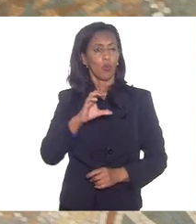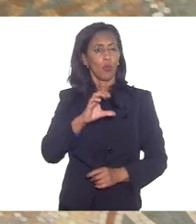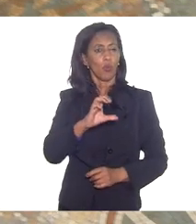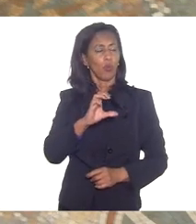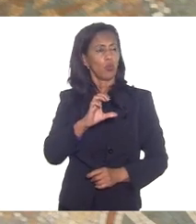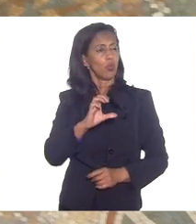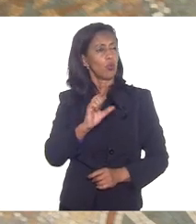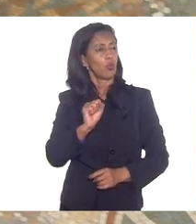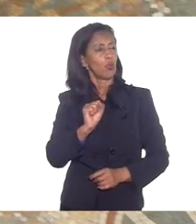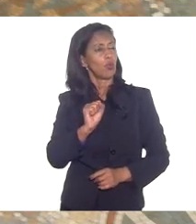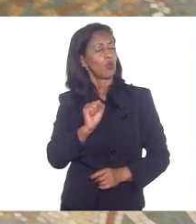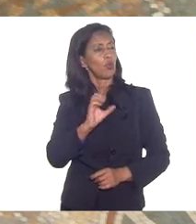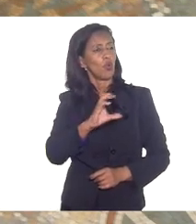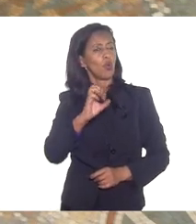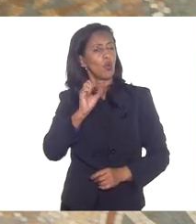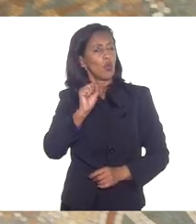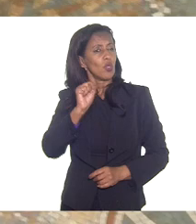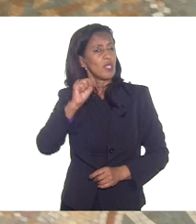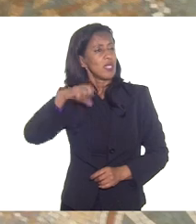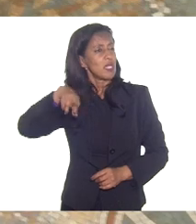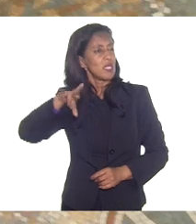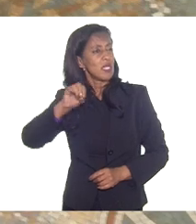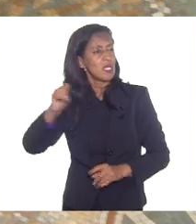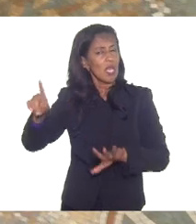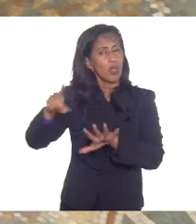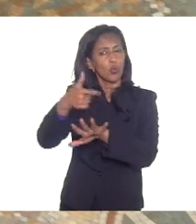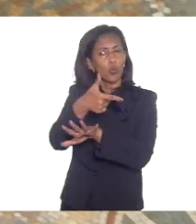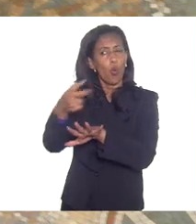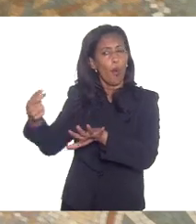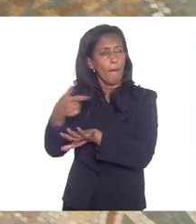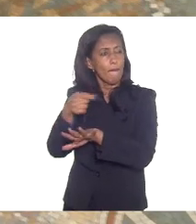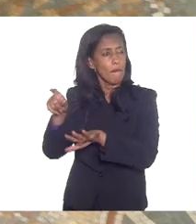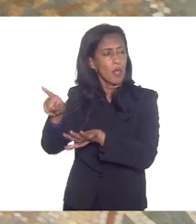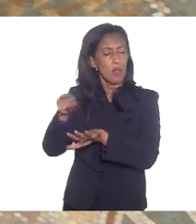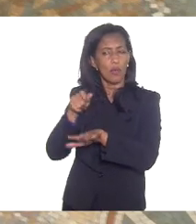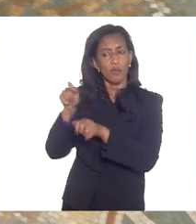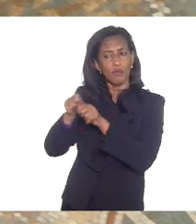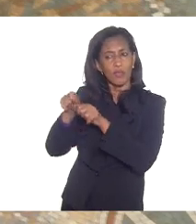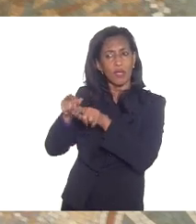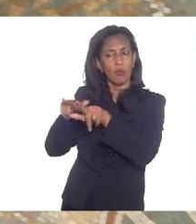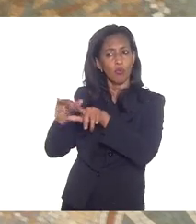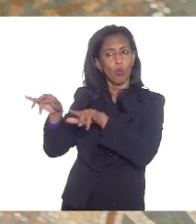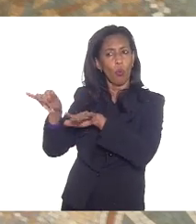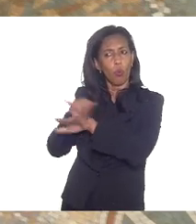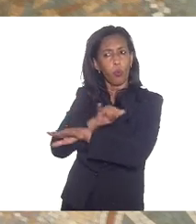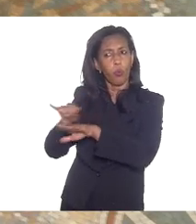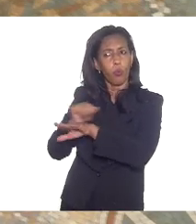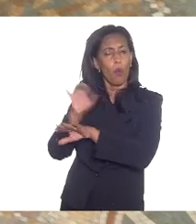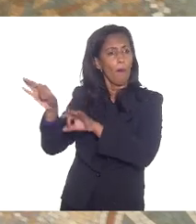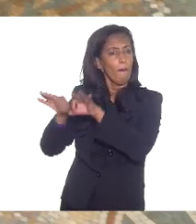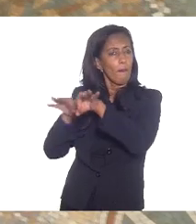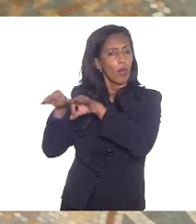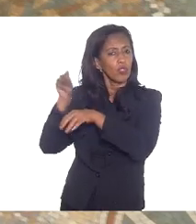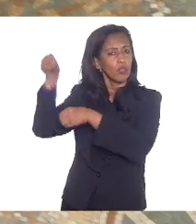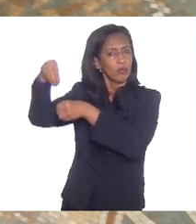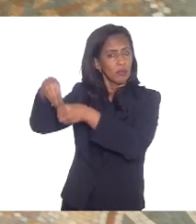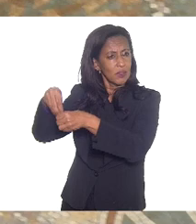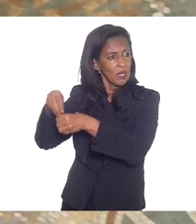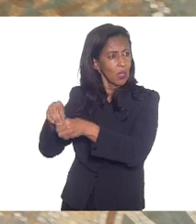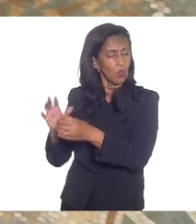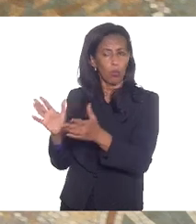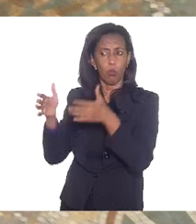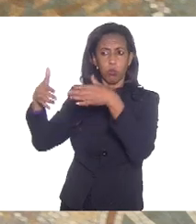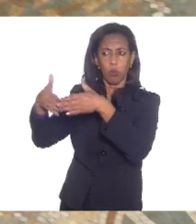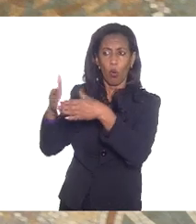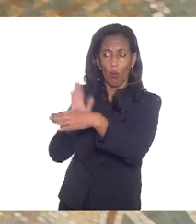no censo era muito importante, fizemos com a metodologia de trabalho do IBGE e do IPEA, e nós conseguimos